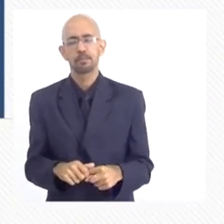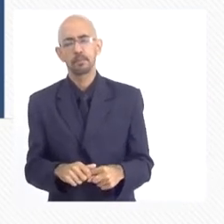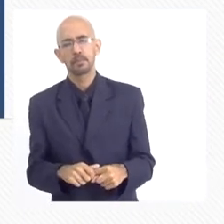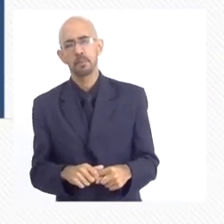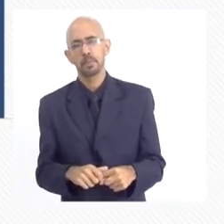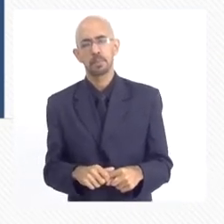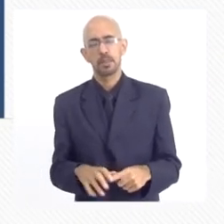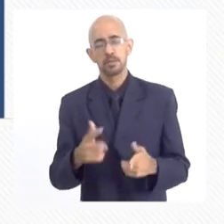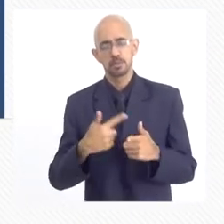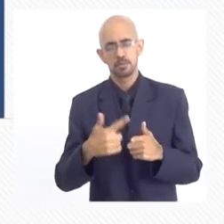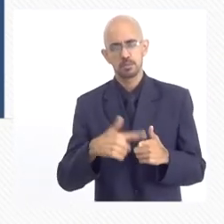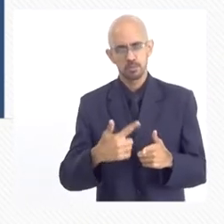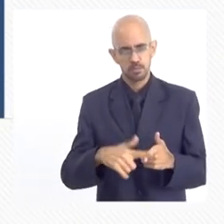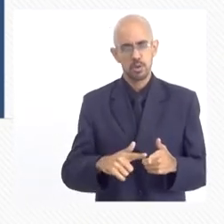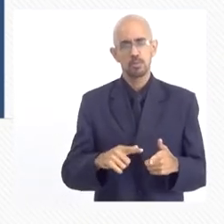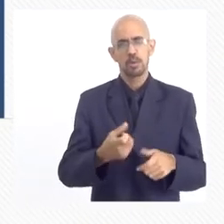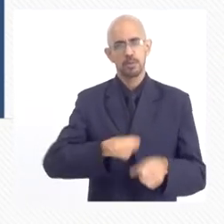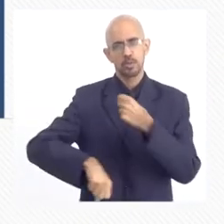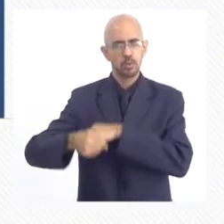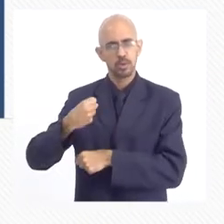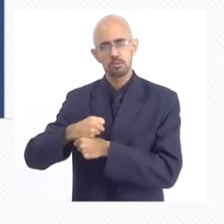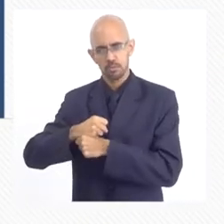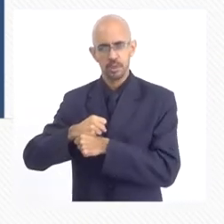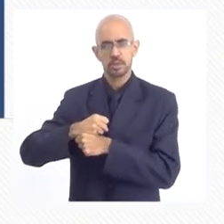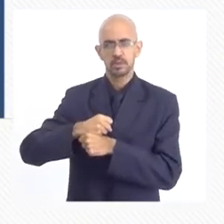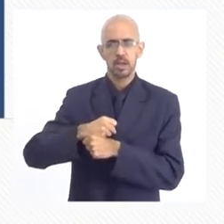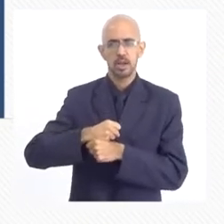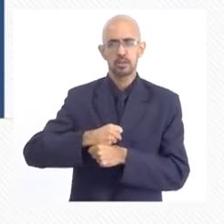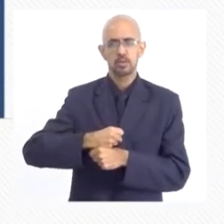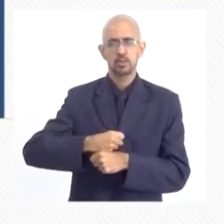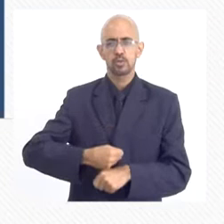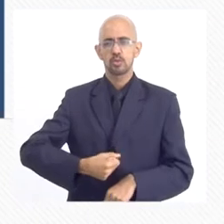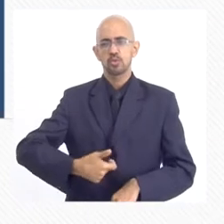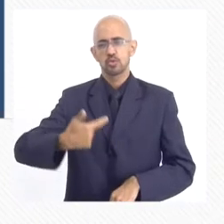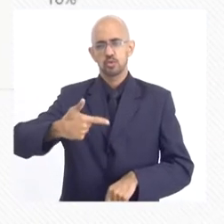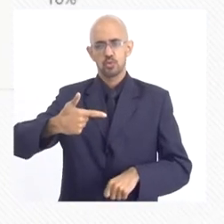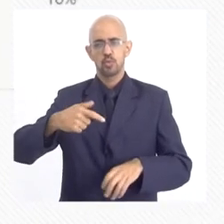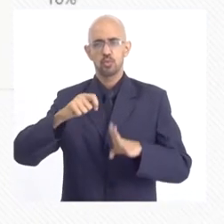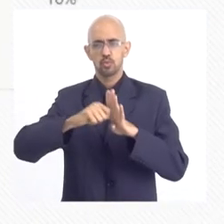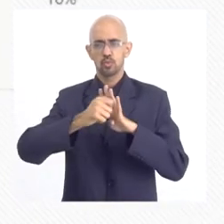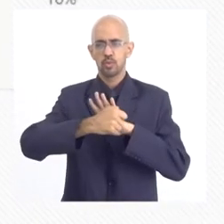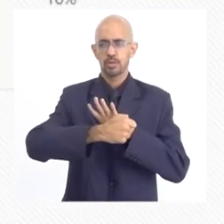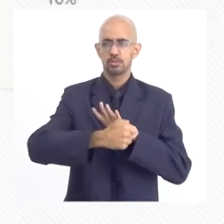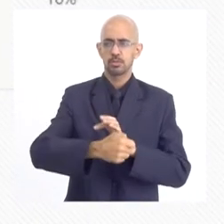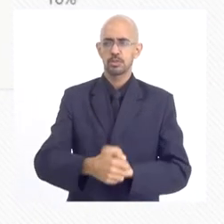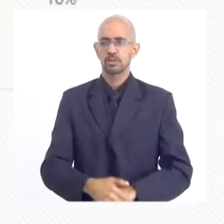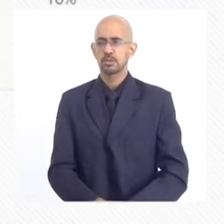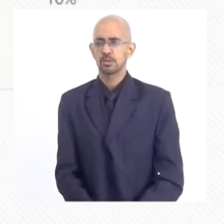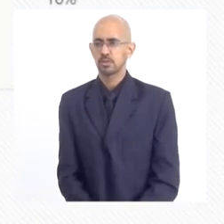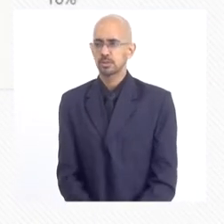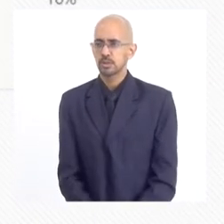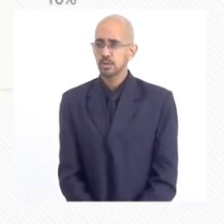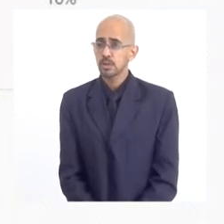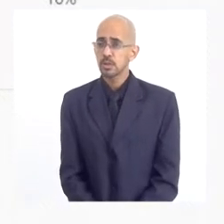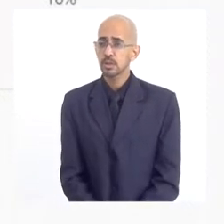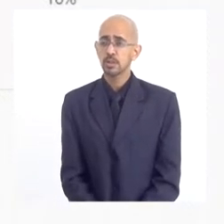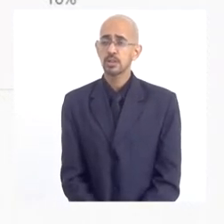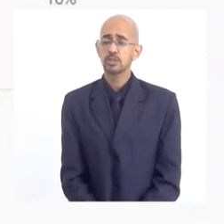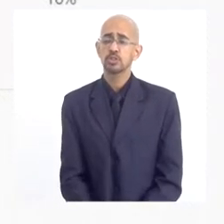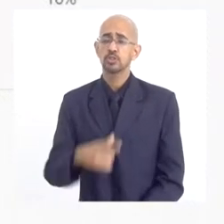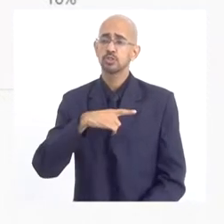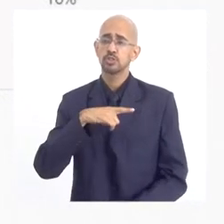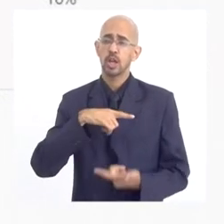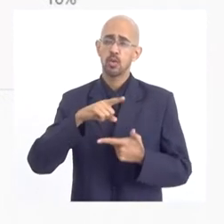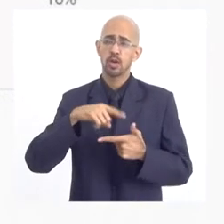desse problema do ano passado, no segundo quadrimestre, em função da Covid. Aí mostra a